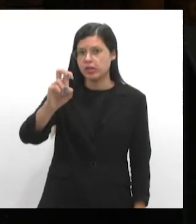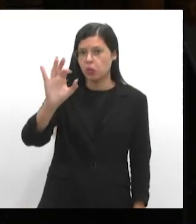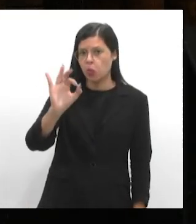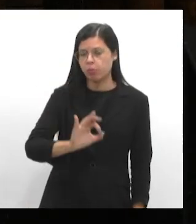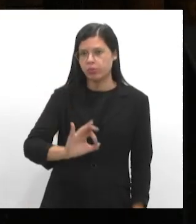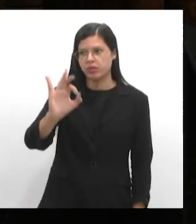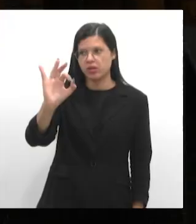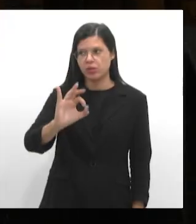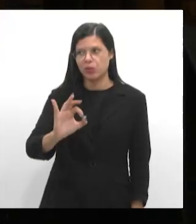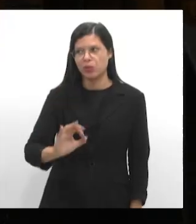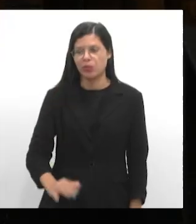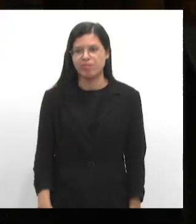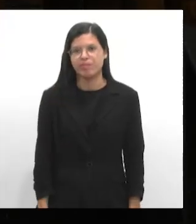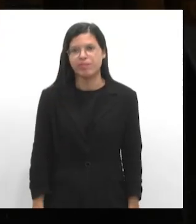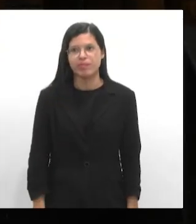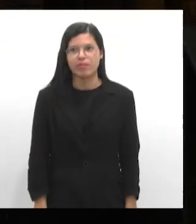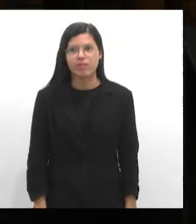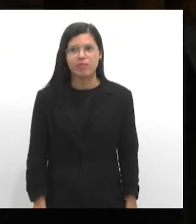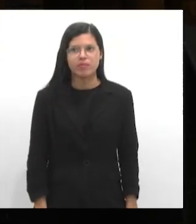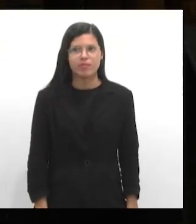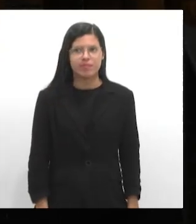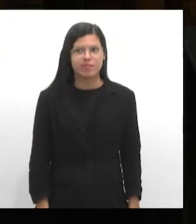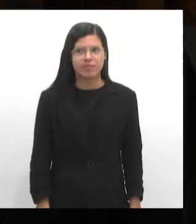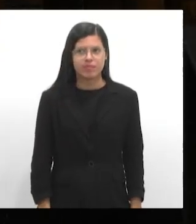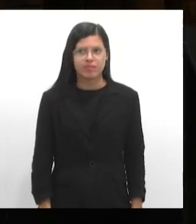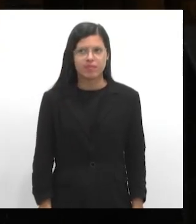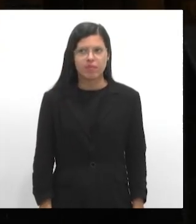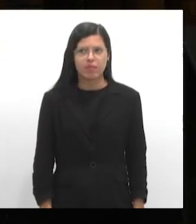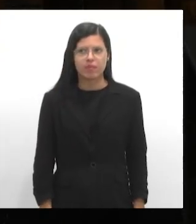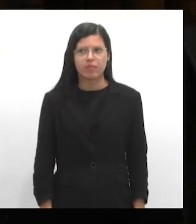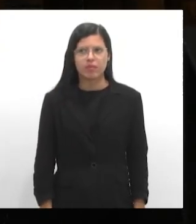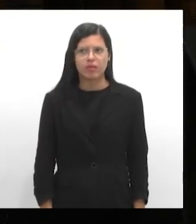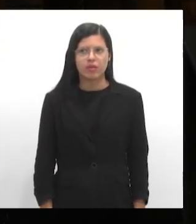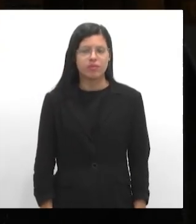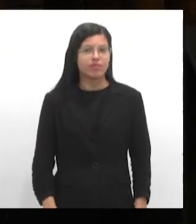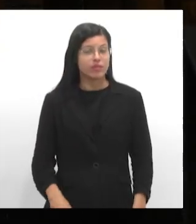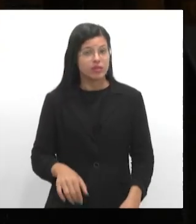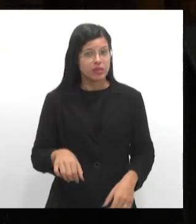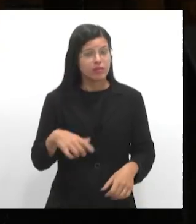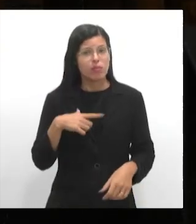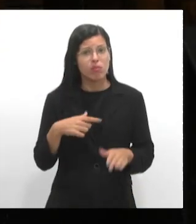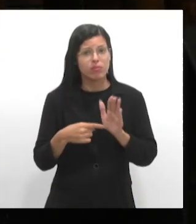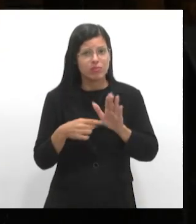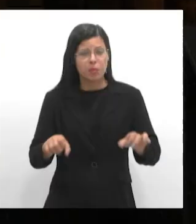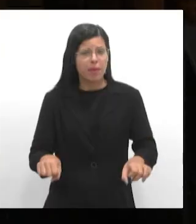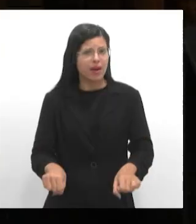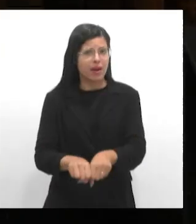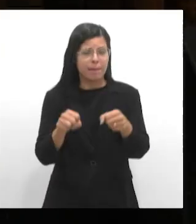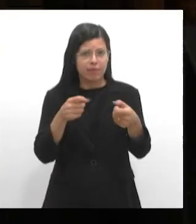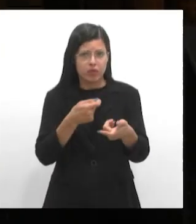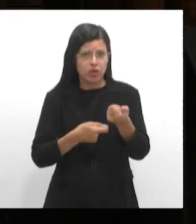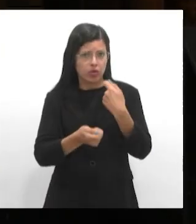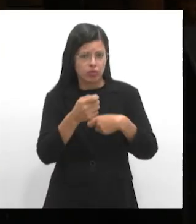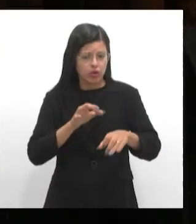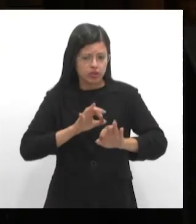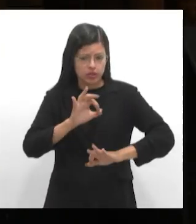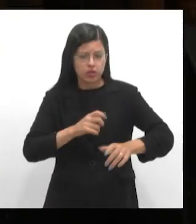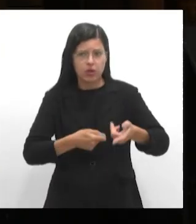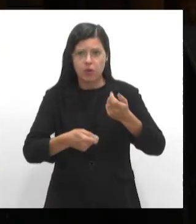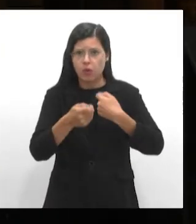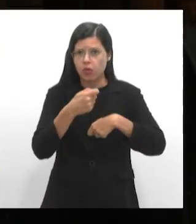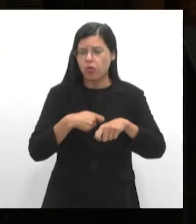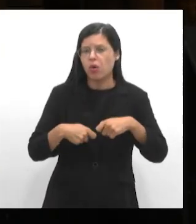85%. Está quebrada a ordem econômica. Não importa se o Japão, se